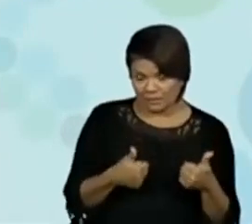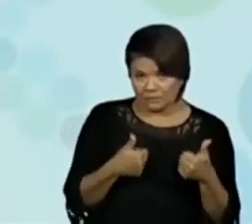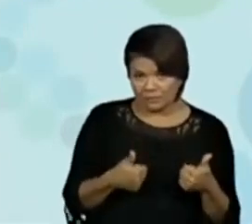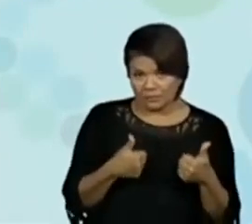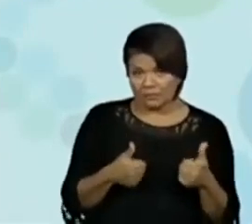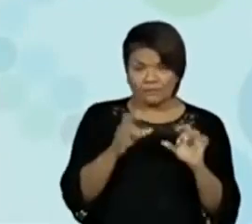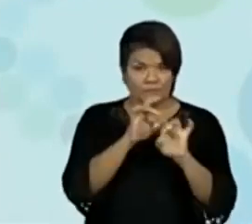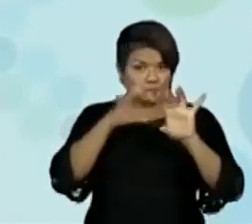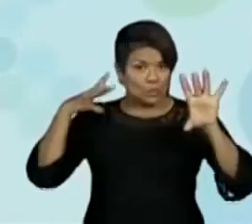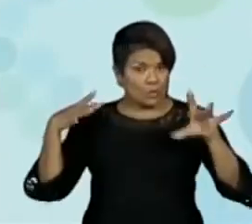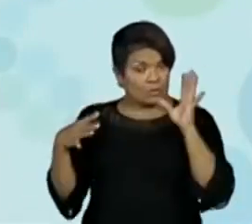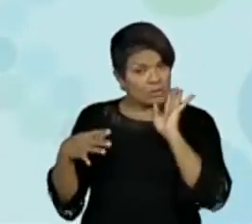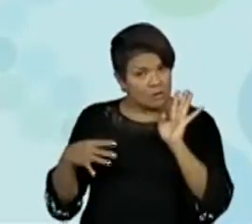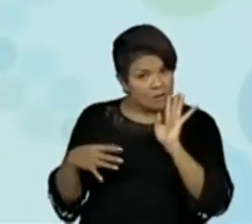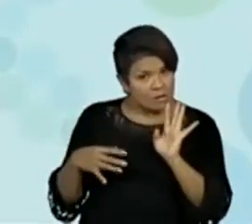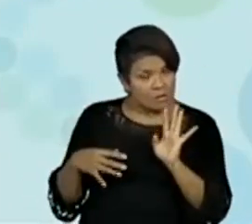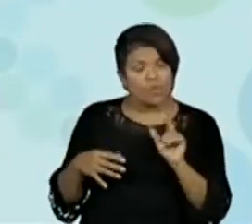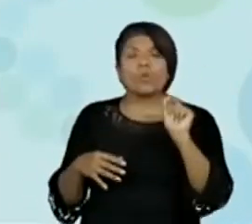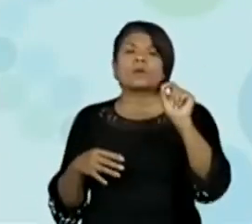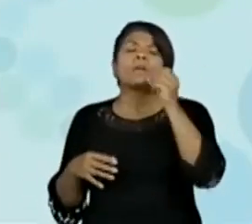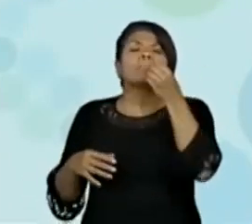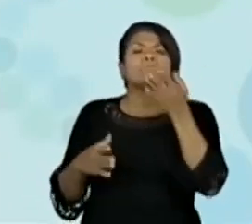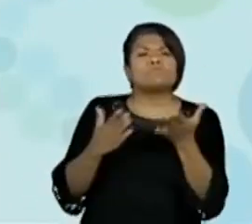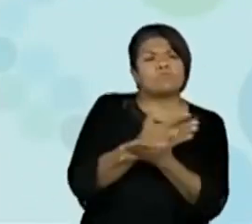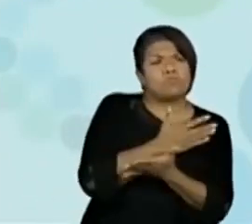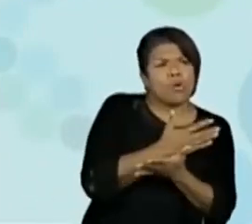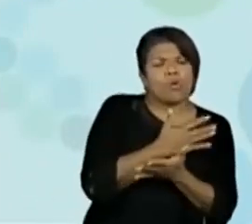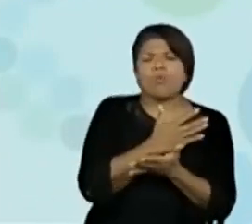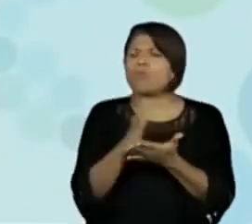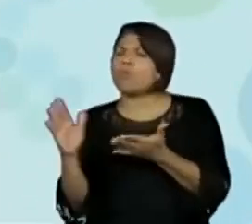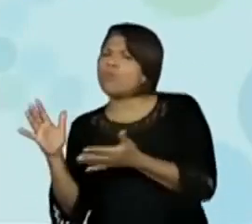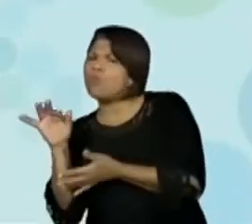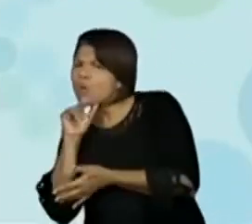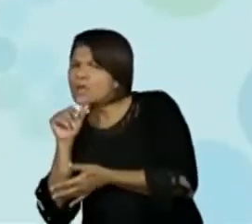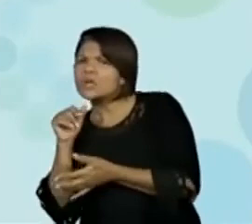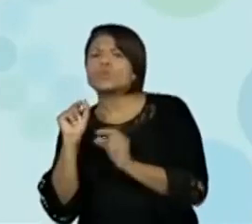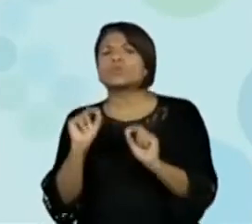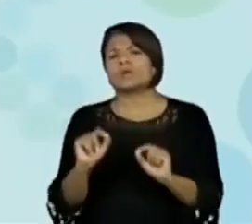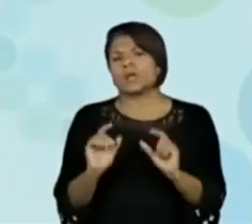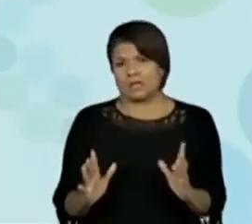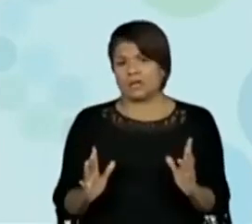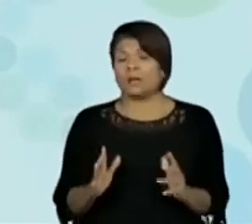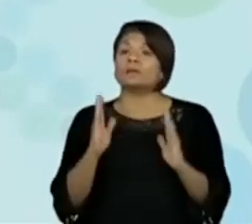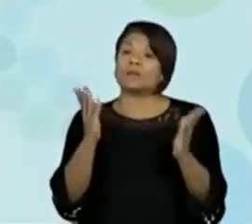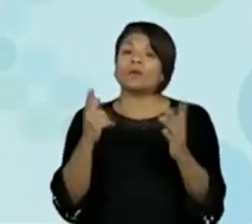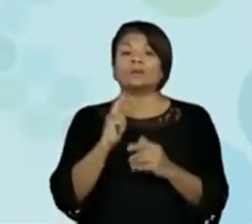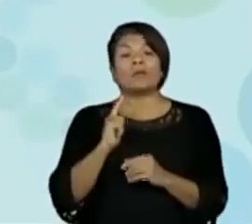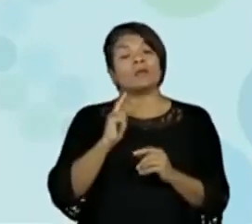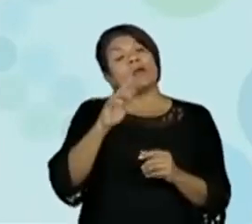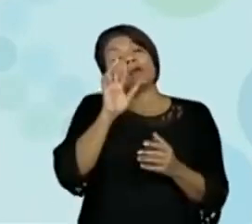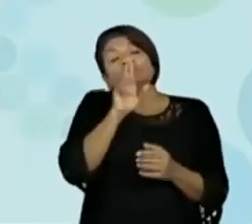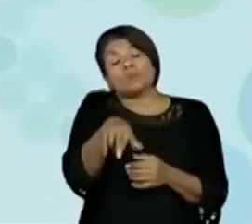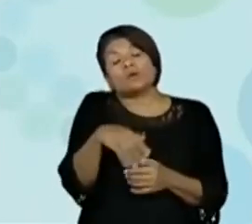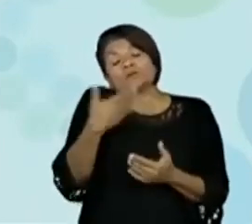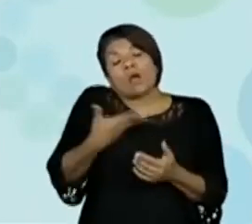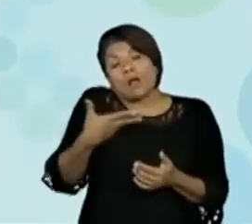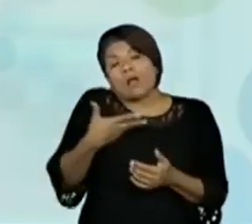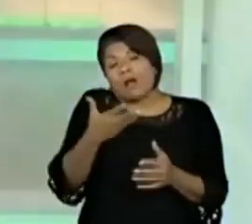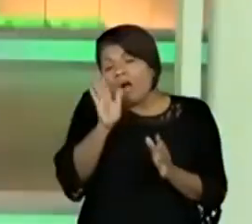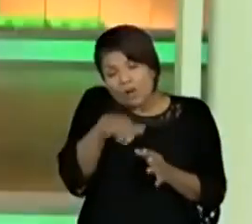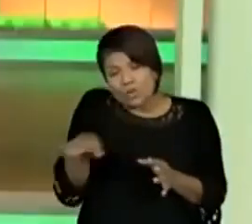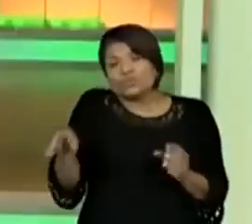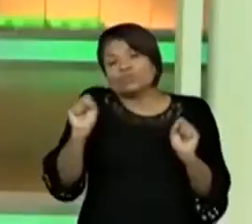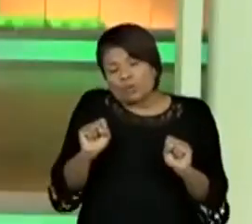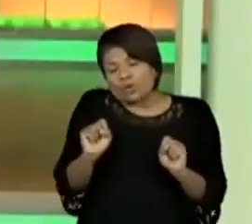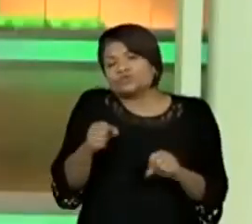Passeio virtual é legal? O que tem de bom? E aí dá aquela resposta que um aluno pode dar. Daí depois eu vou expressar o que